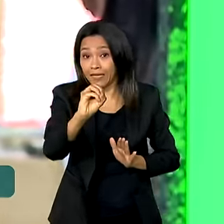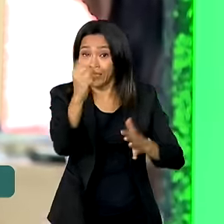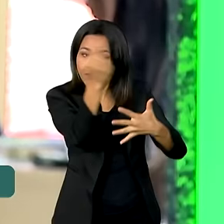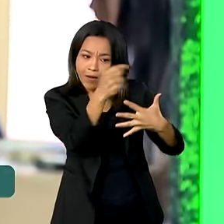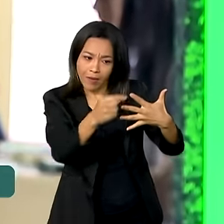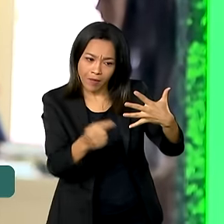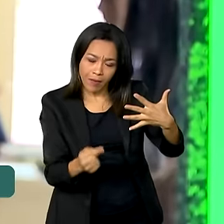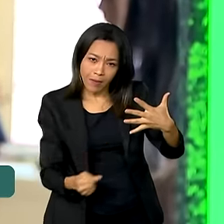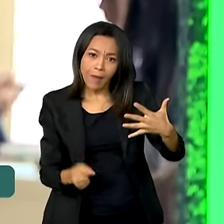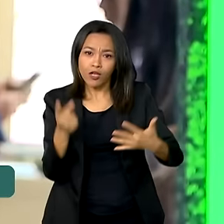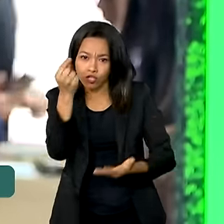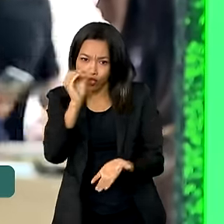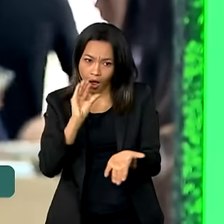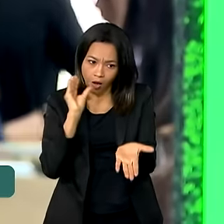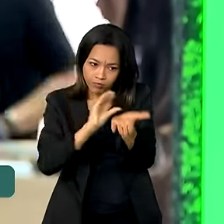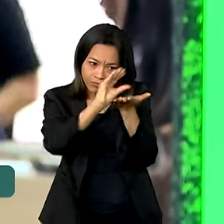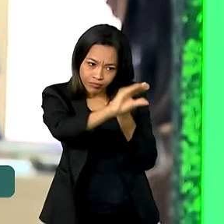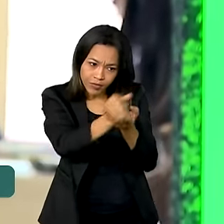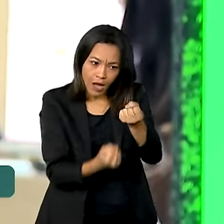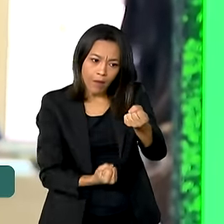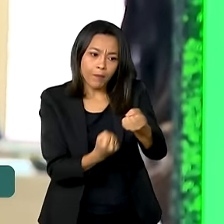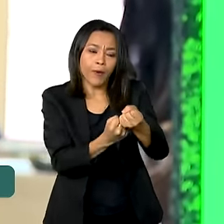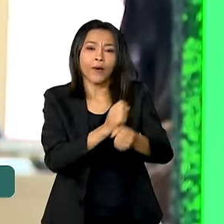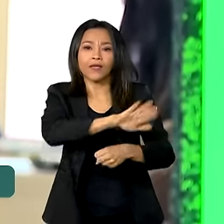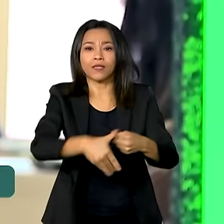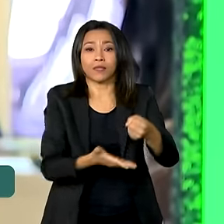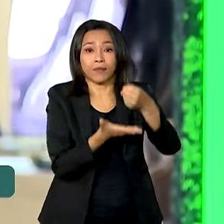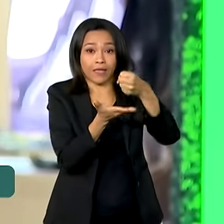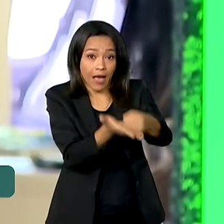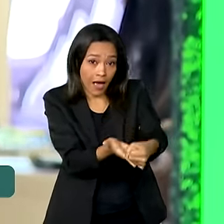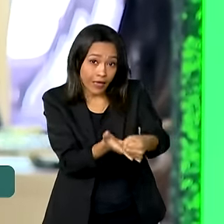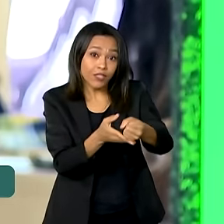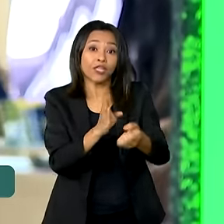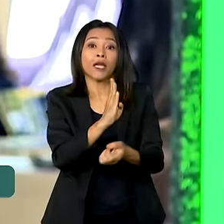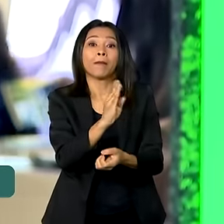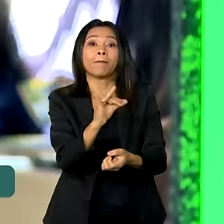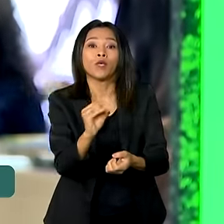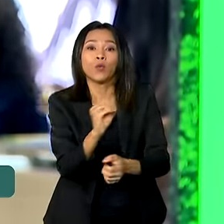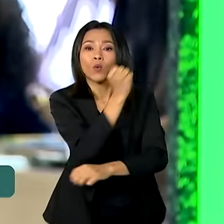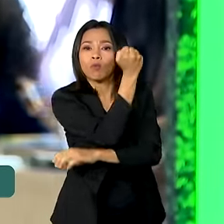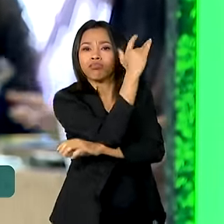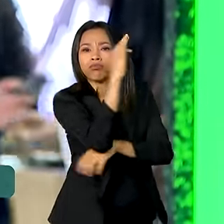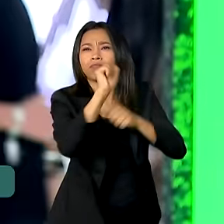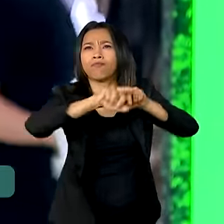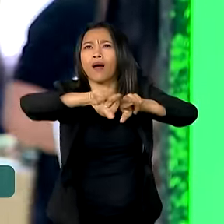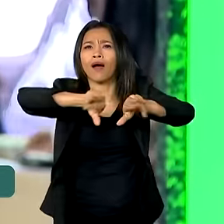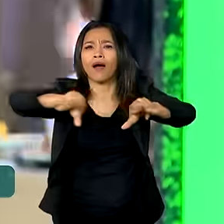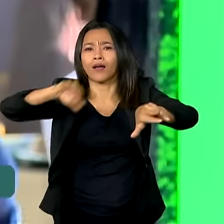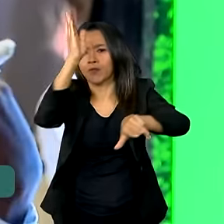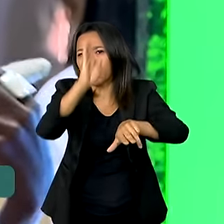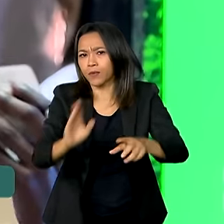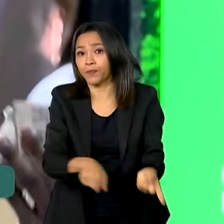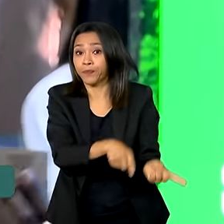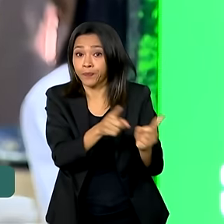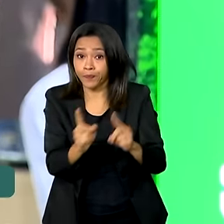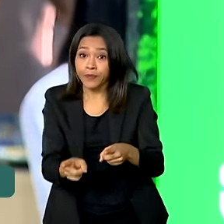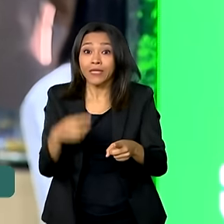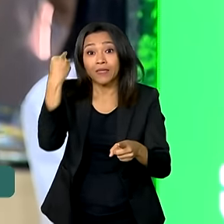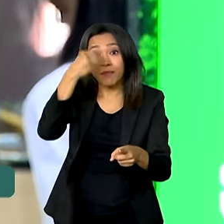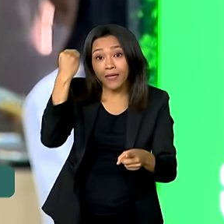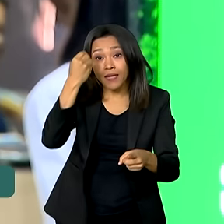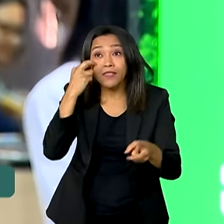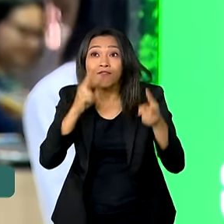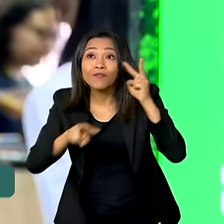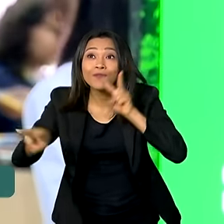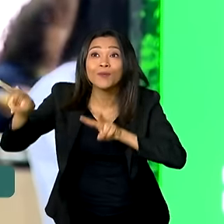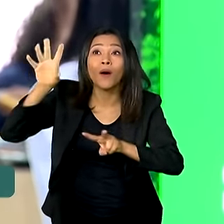e apoiadas pela Petrobras em prol da sustentabilidade e da biodiversidade brasileira. Temos também experiências sensoriais aqui no